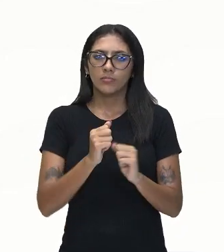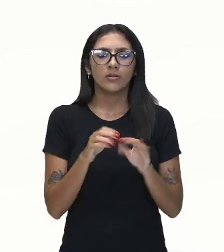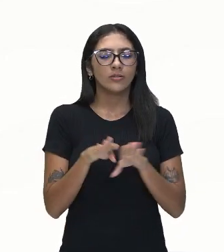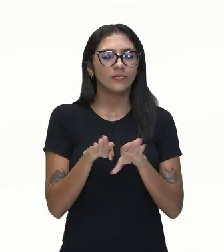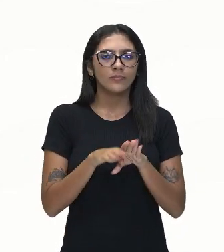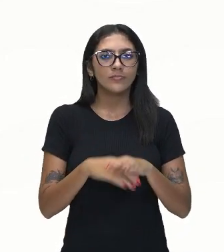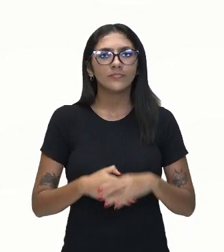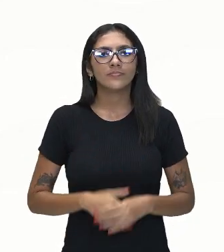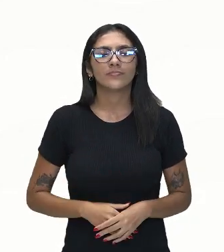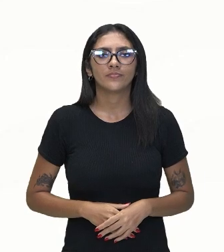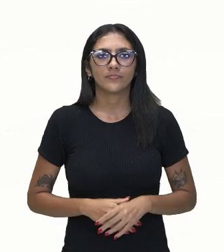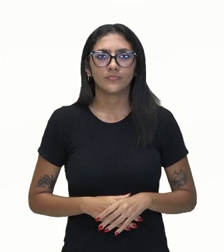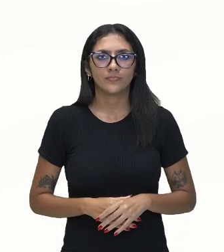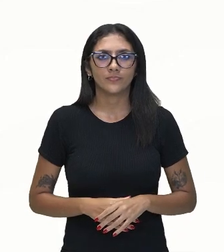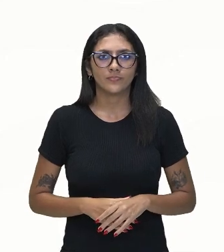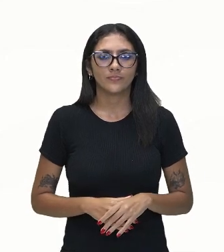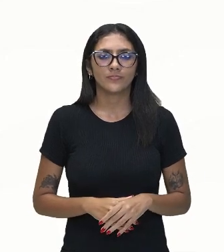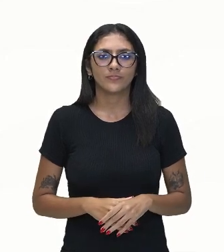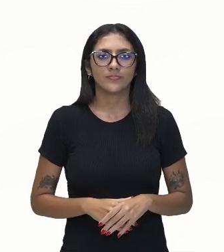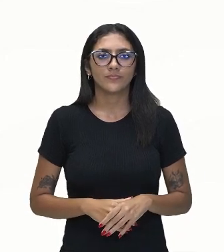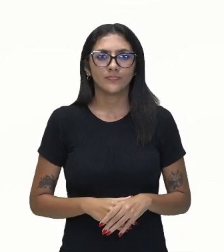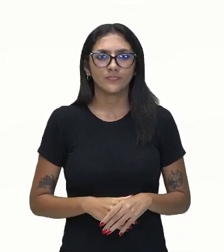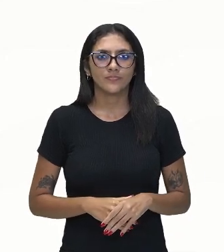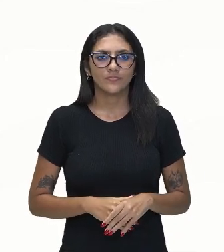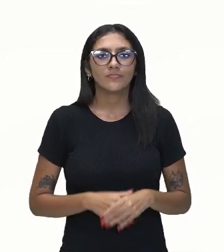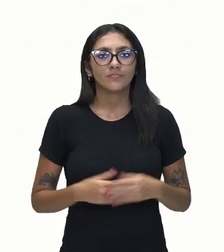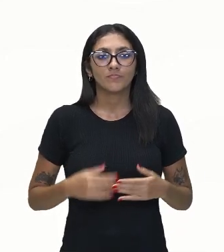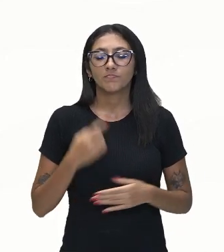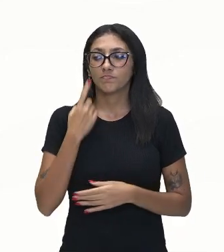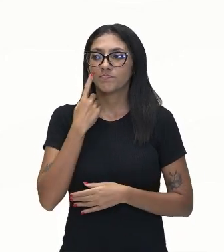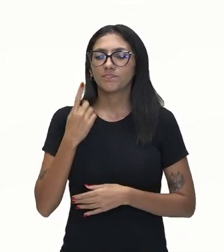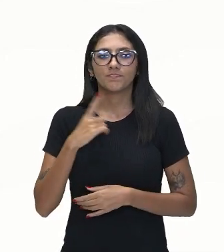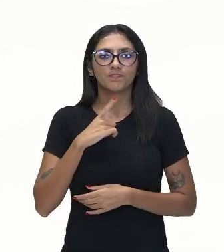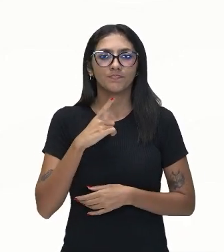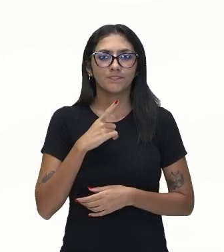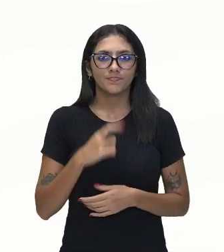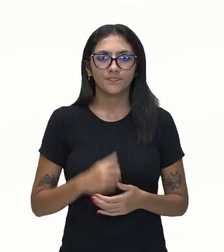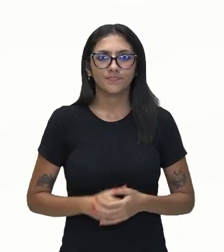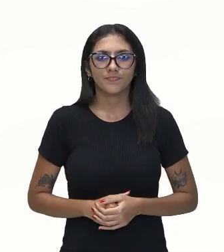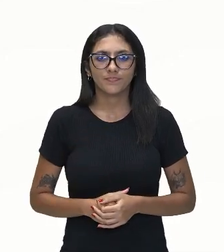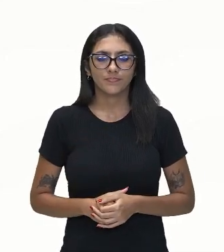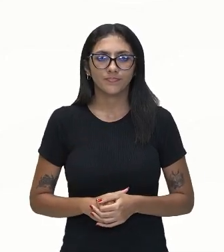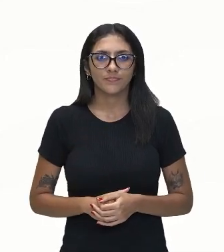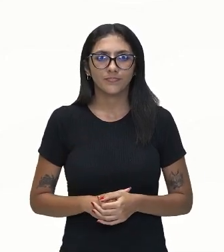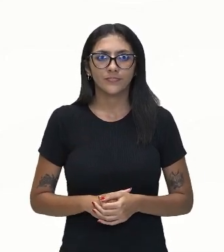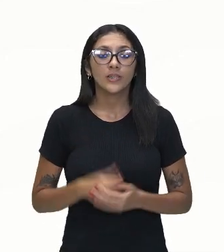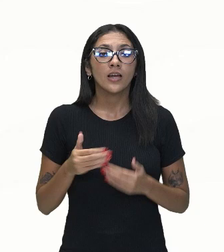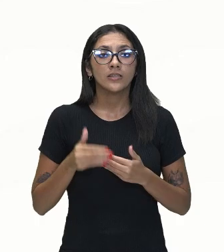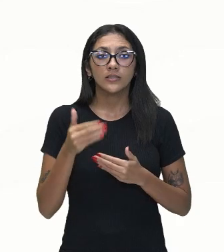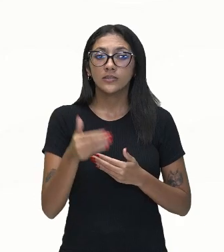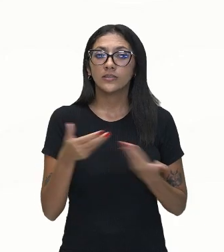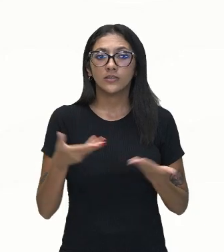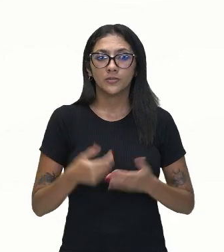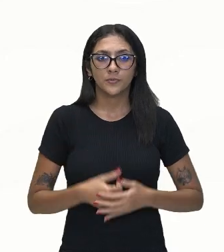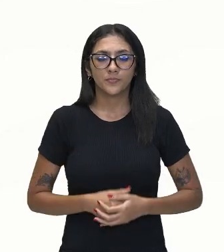Então, aí nós temos essas situações, certo? Seguindo, então,